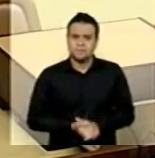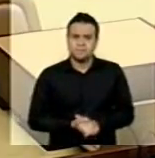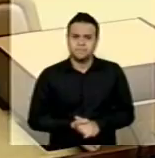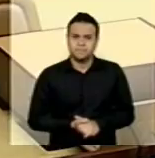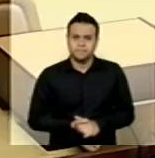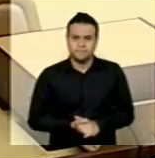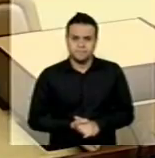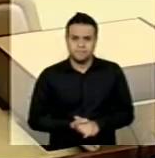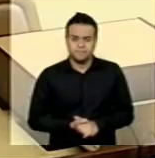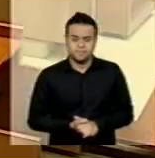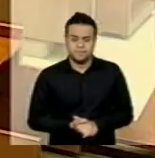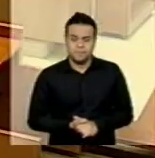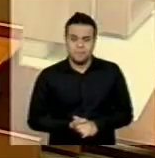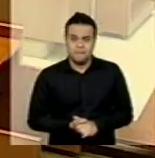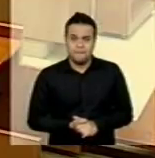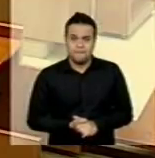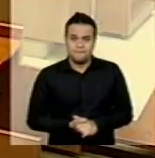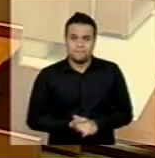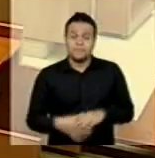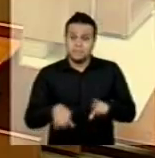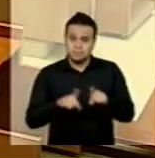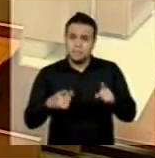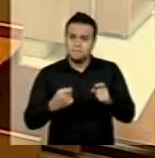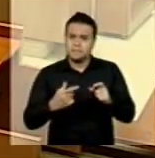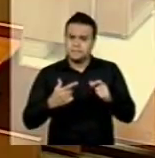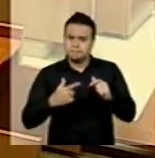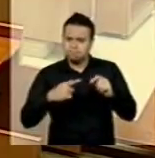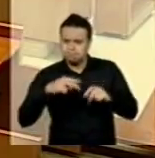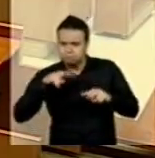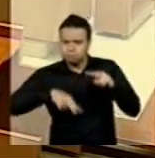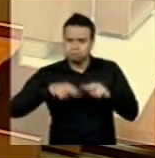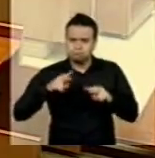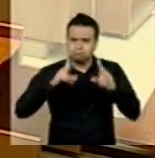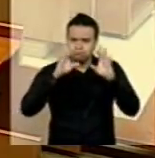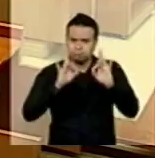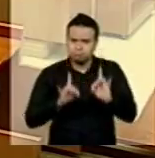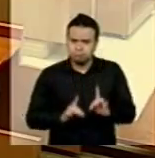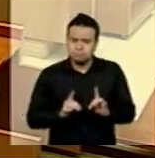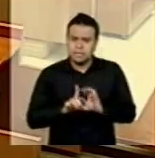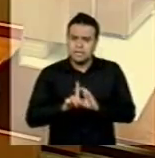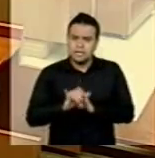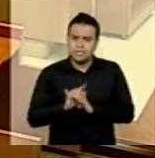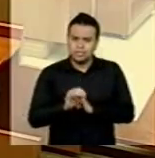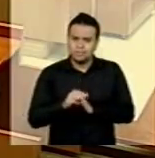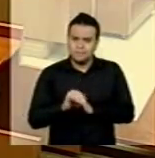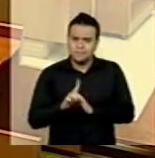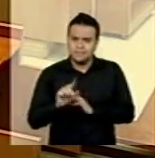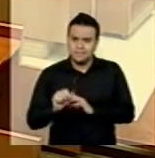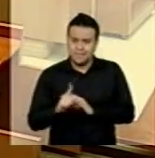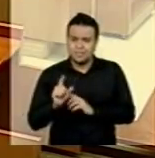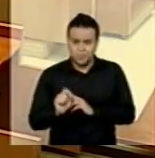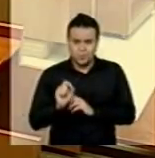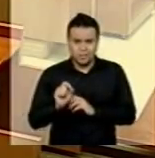6 votos. Cumpre examinar a legitimidade ativa da Associação dos Magistrados